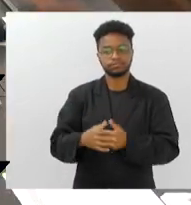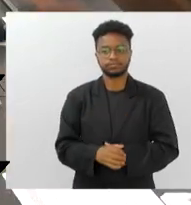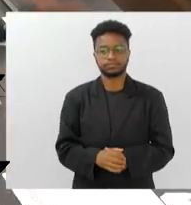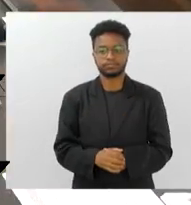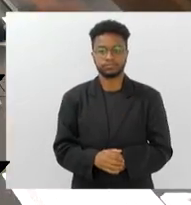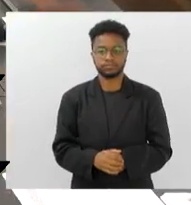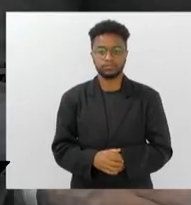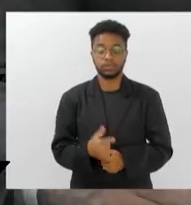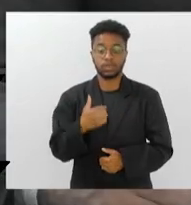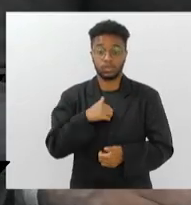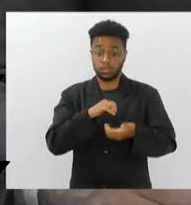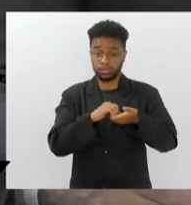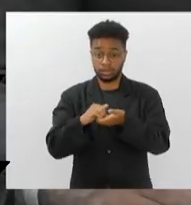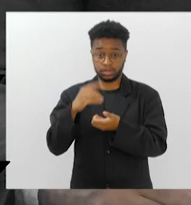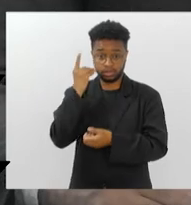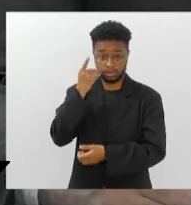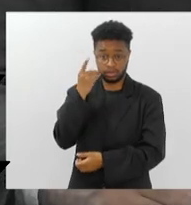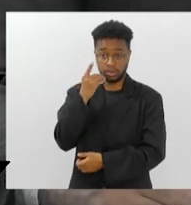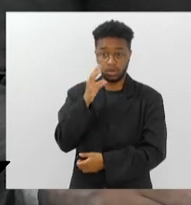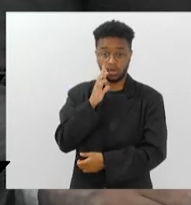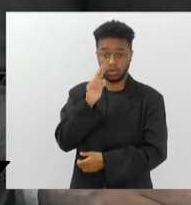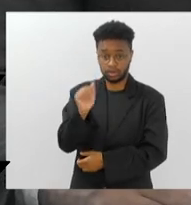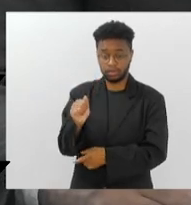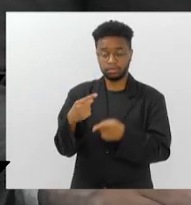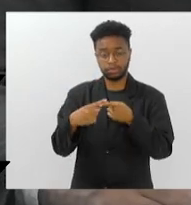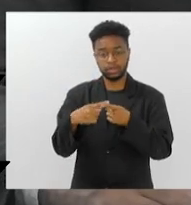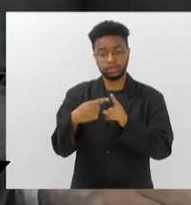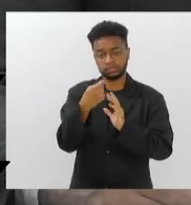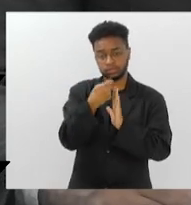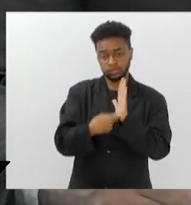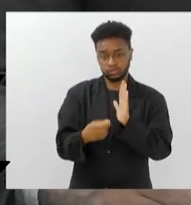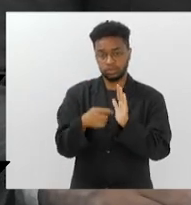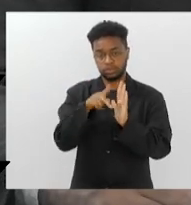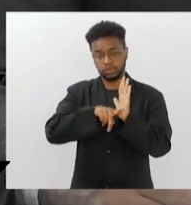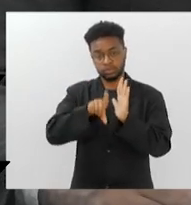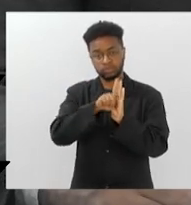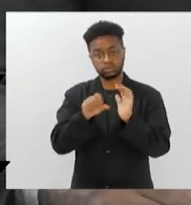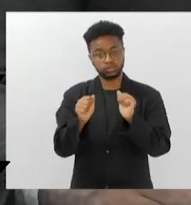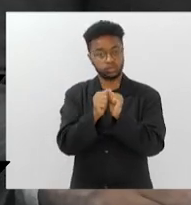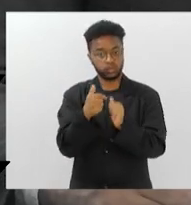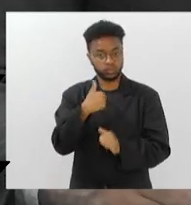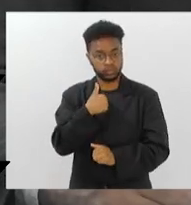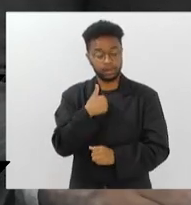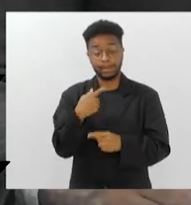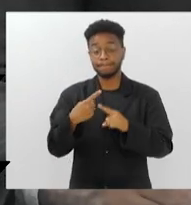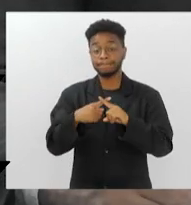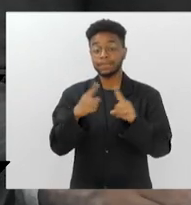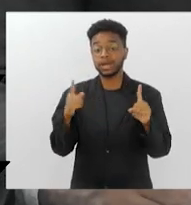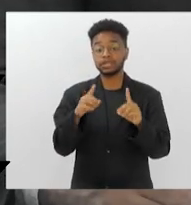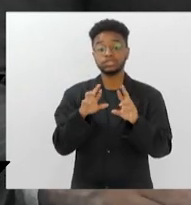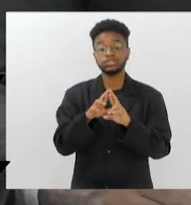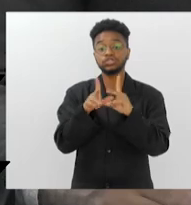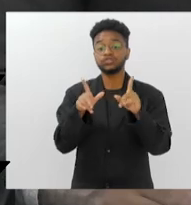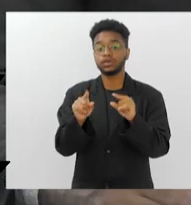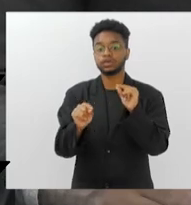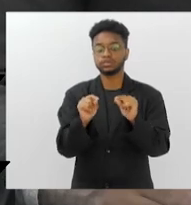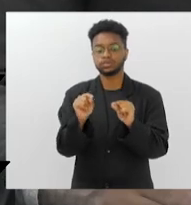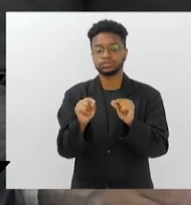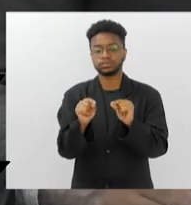saudando o deputado Rodrigo que é meu parceiro nessa nesse projeto é diferente de de da assistência